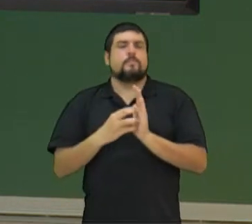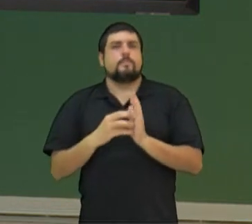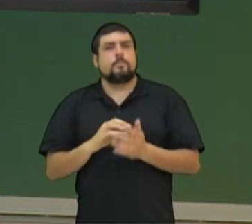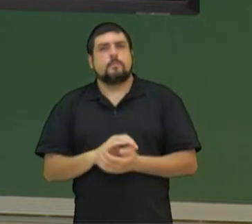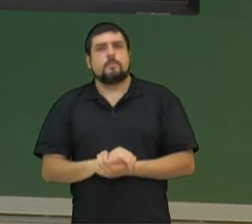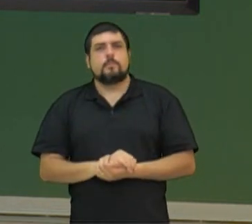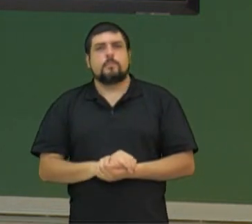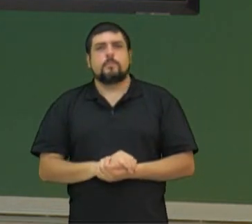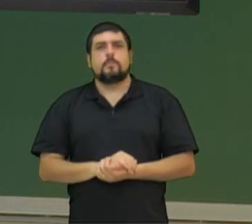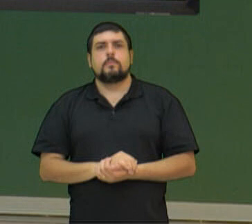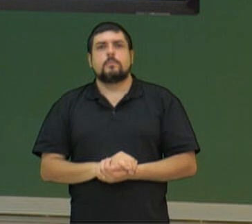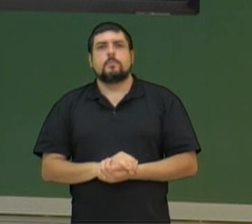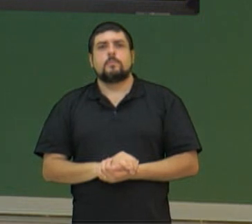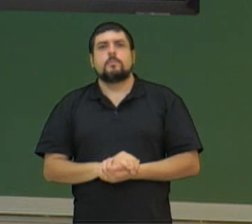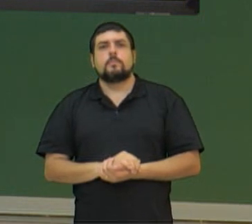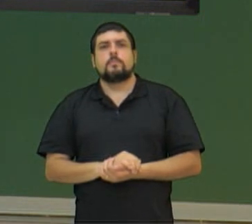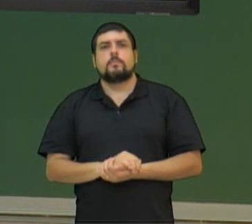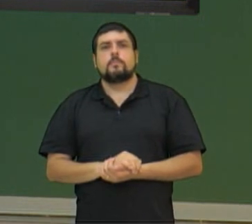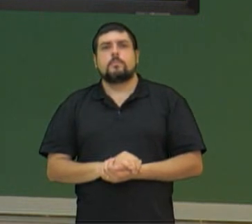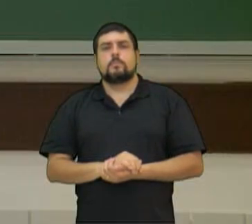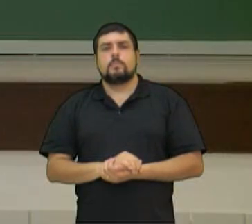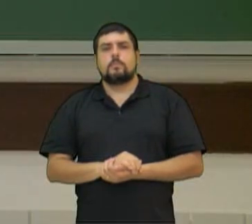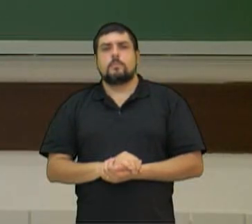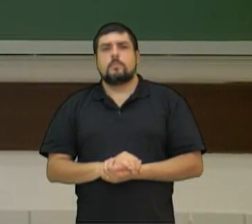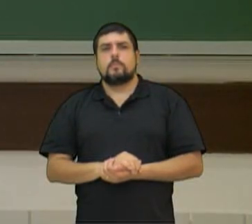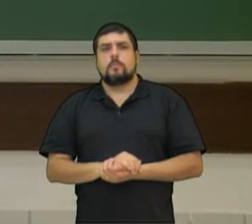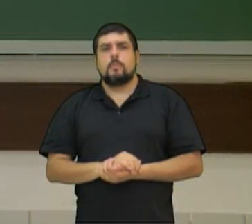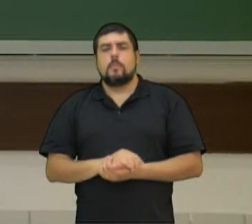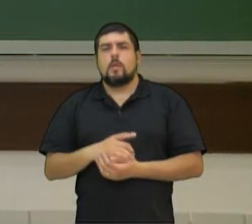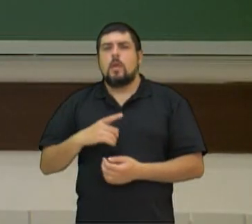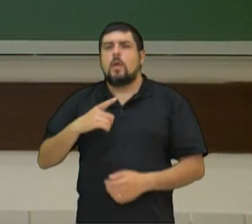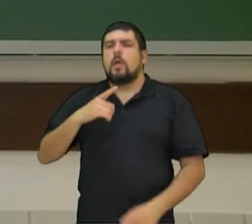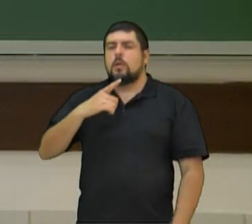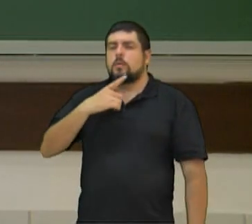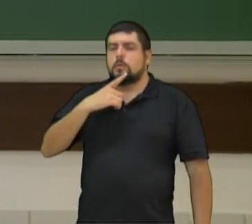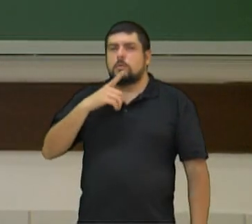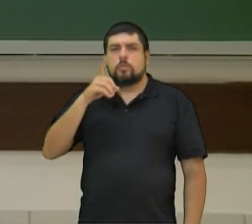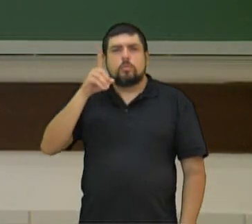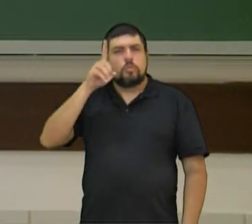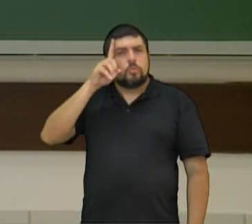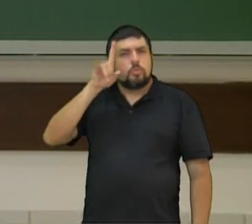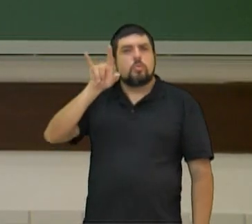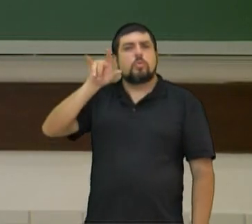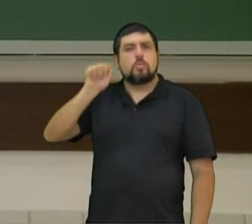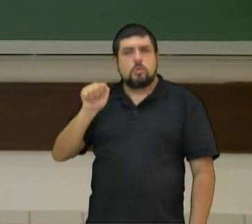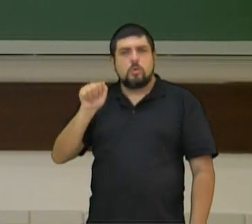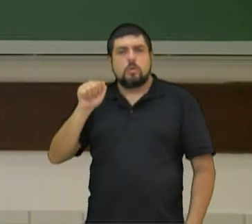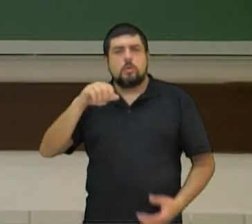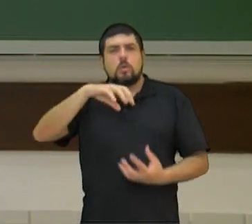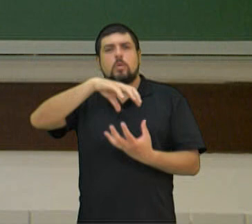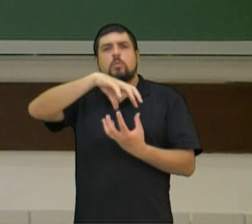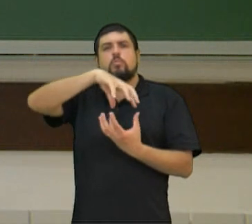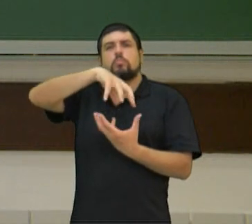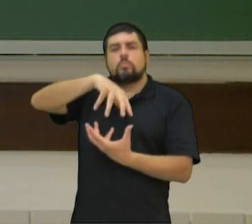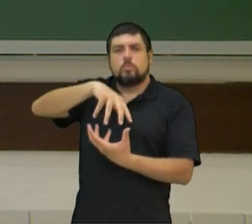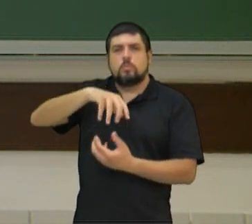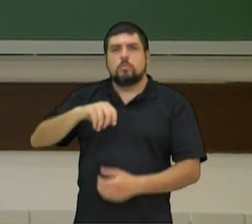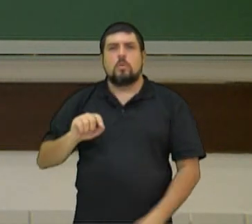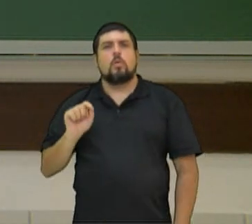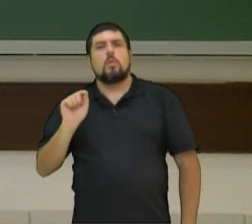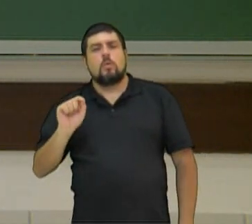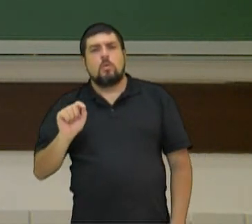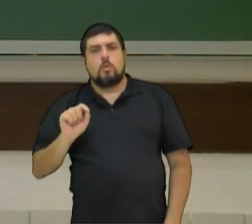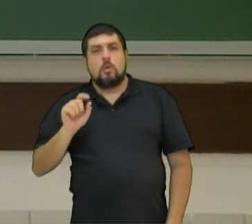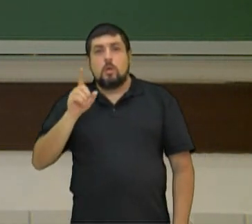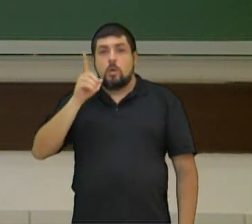tá? Existe um dia mundial, que é o dia 1º de dezembro, ele foi